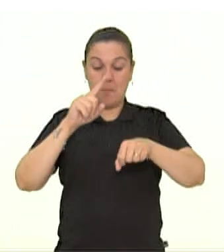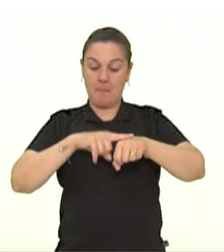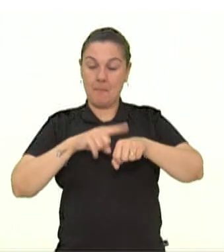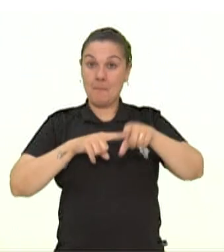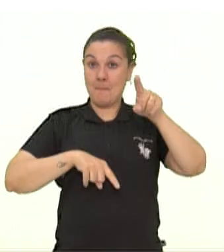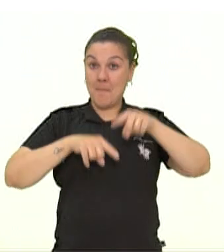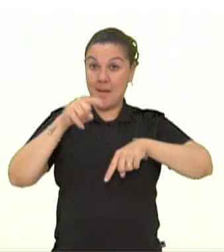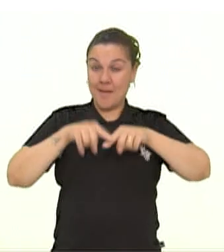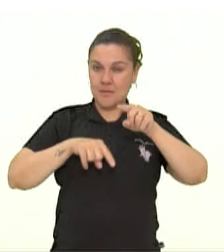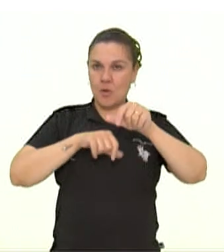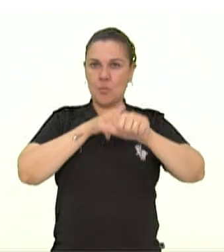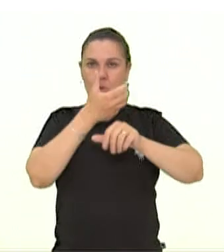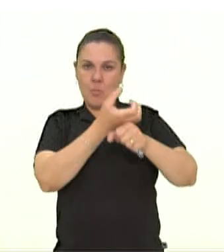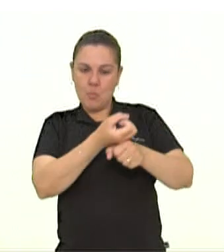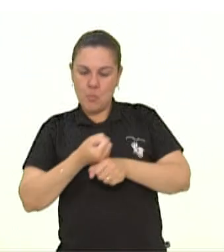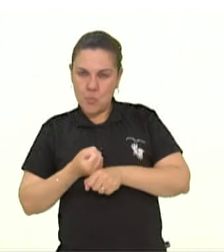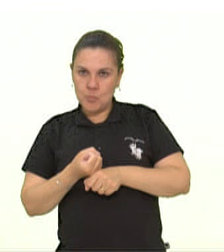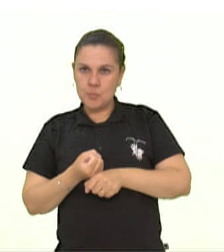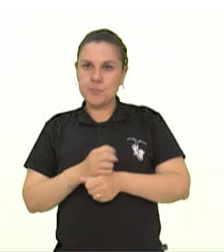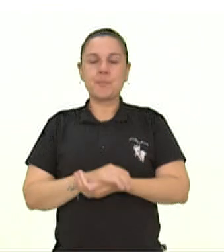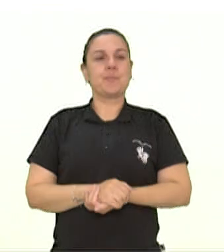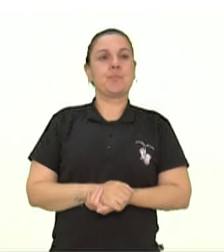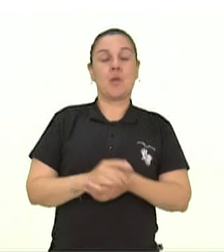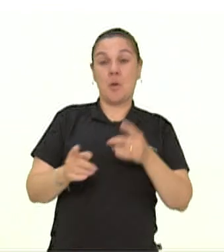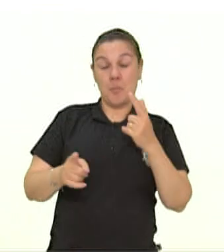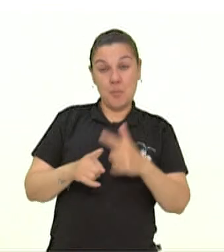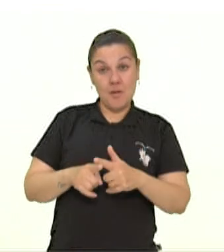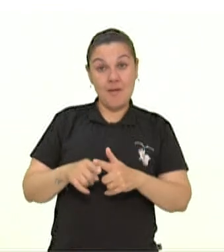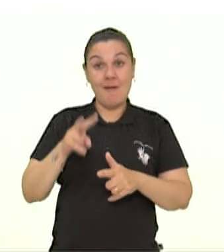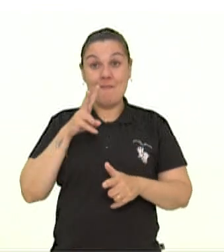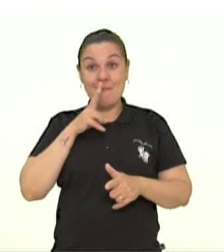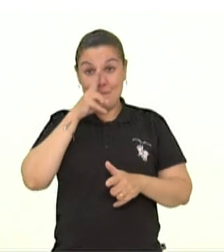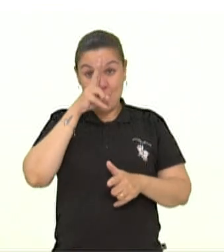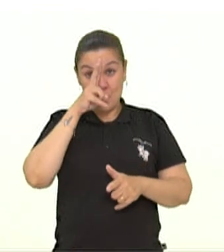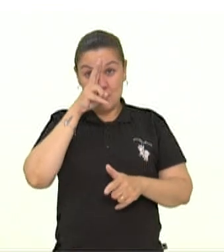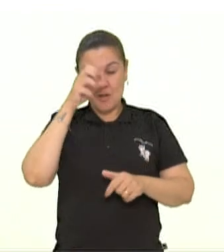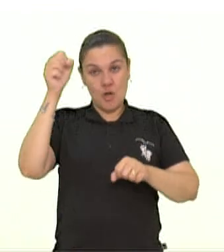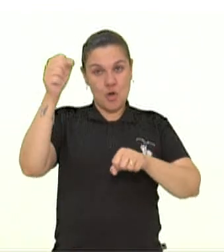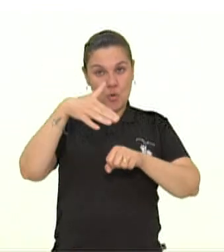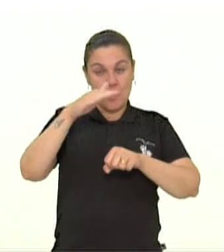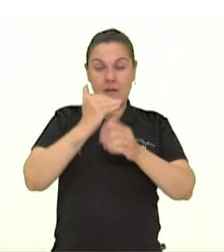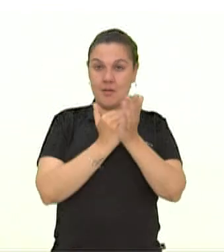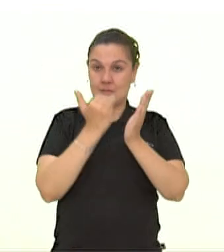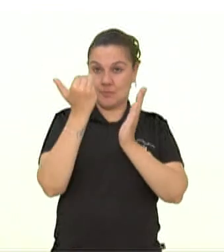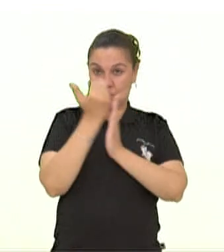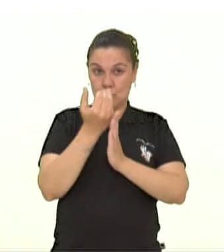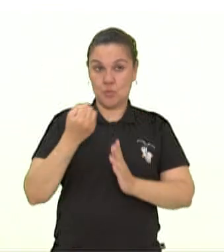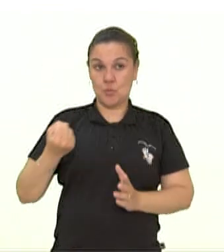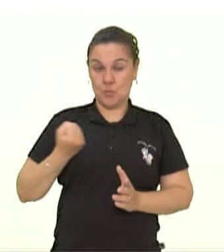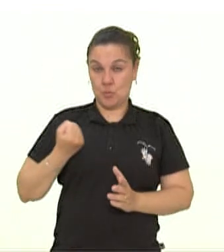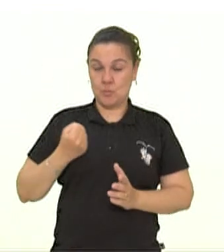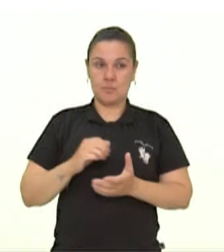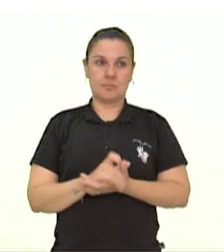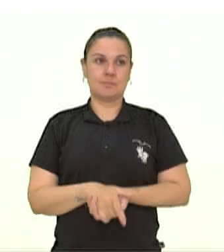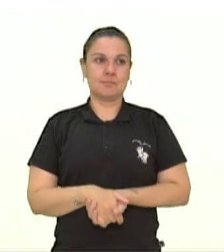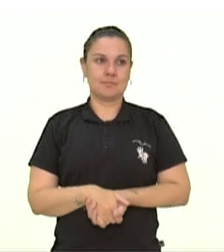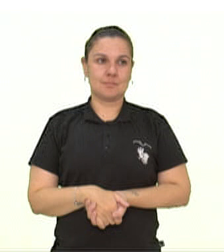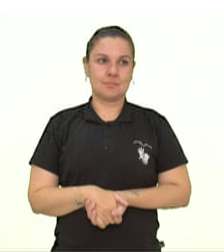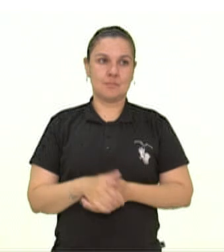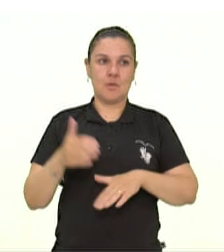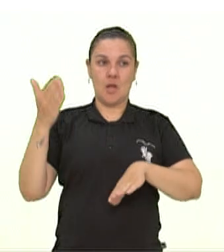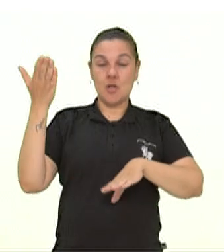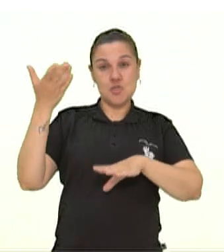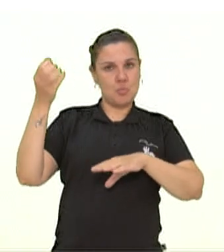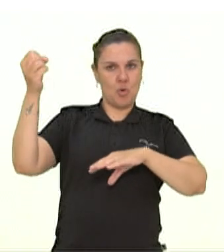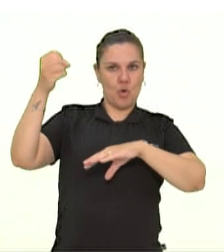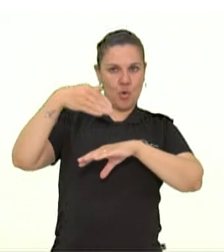material e torná-lo condutor, desde que a intensidade da energia da radiação luminosa seja superior a um valor limite. Tipo, a luz bate e